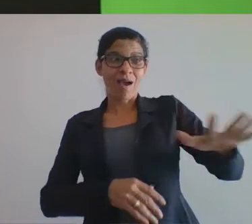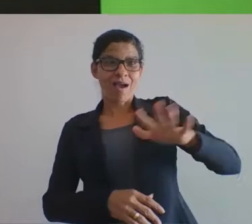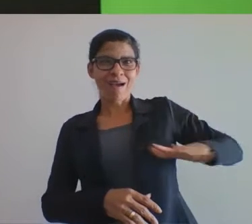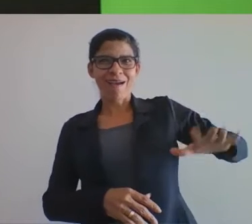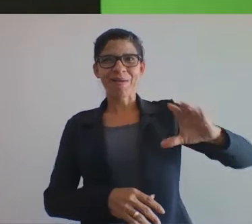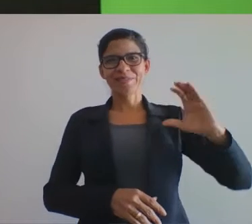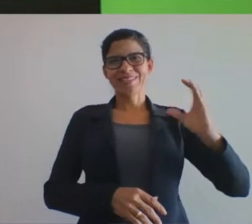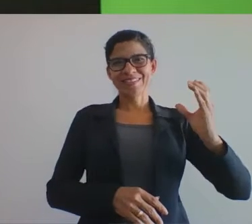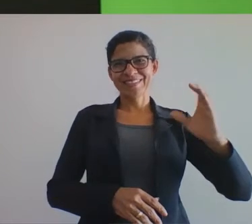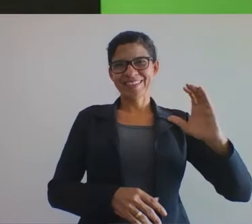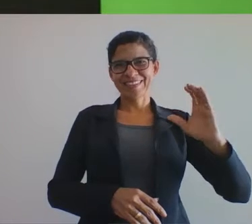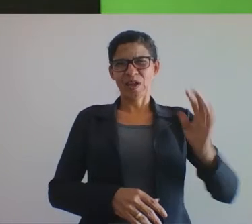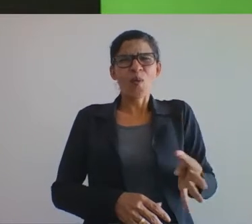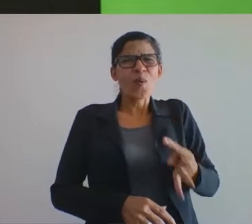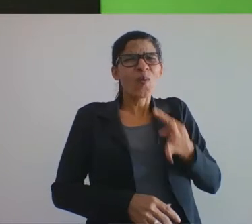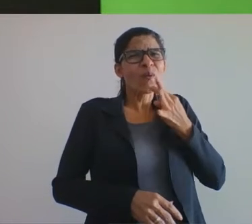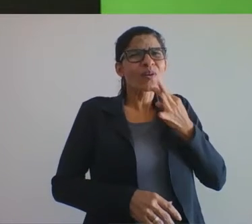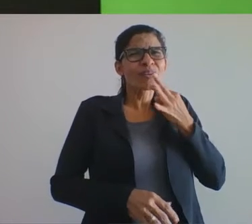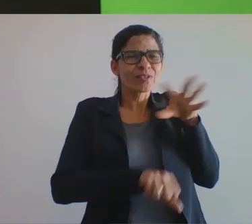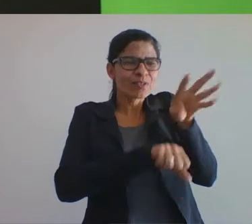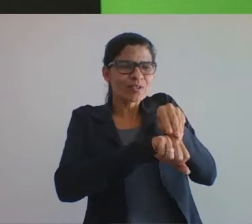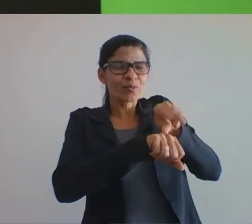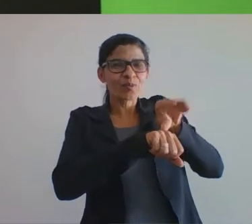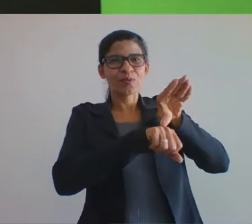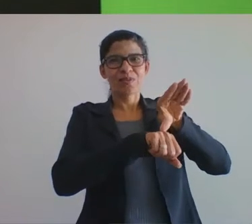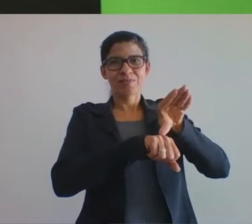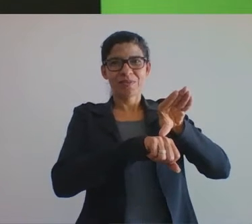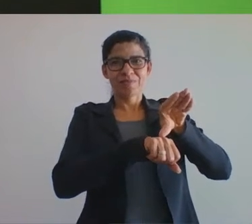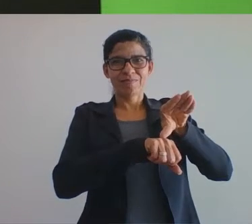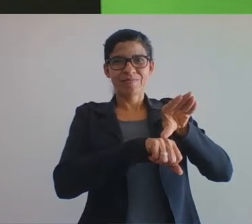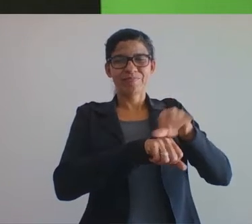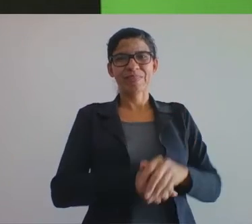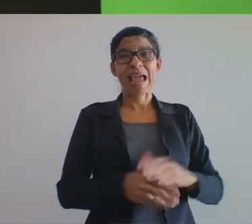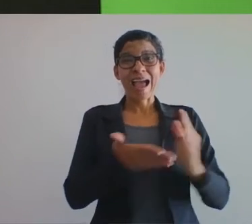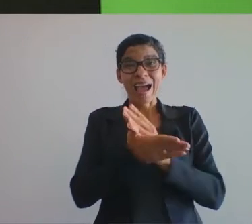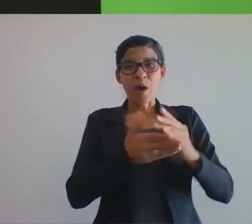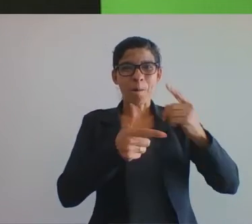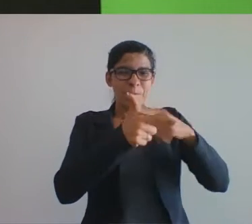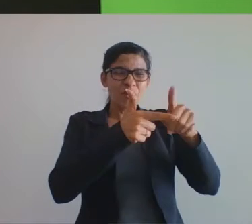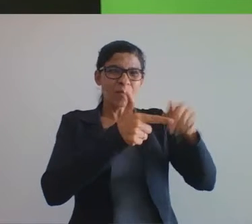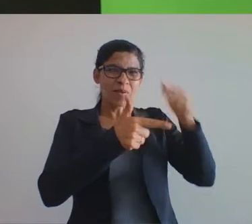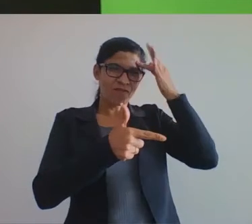o conhecimento. Entre os principais problemas filosóficos está o do